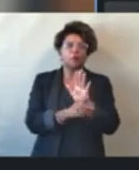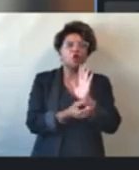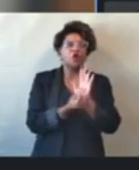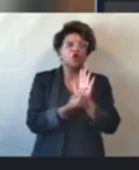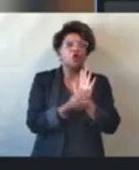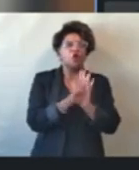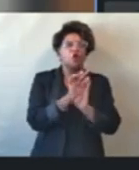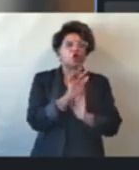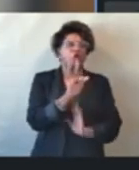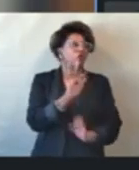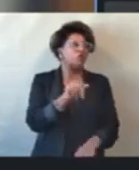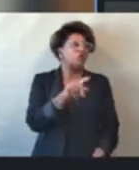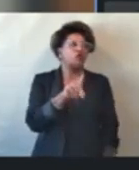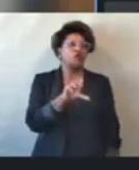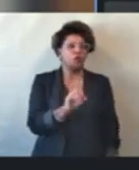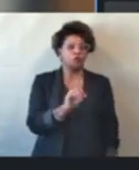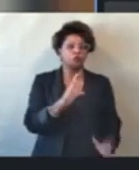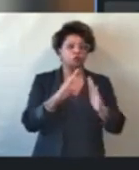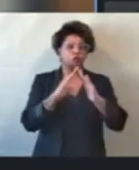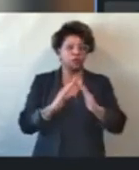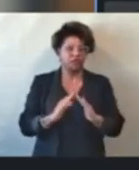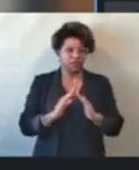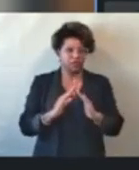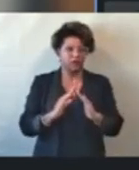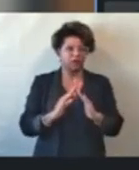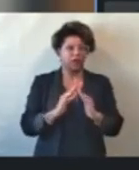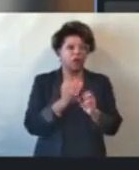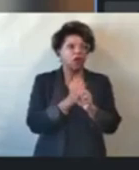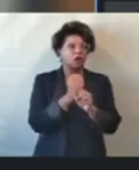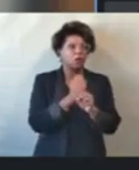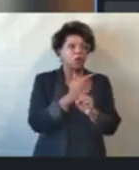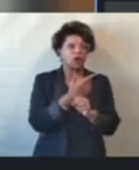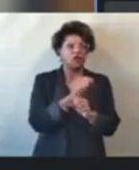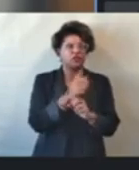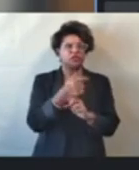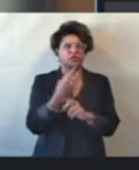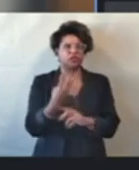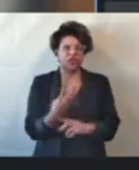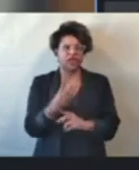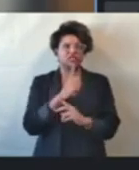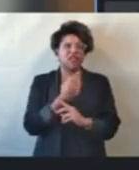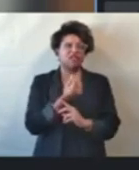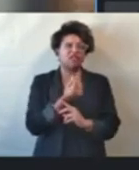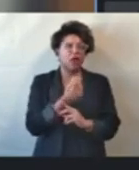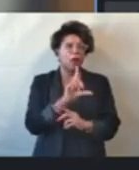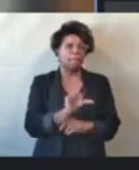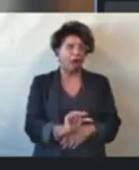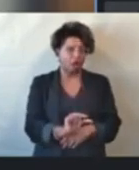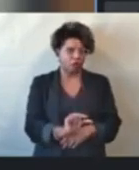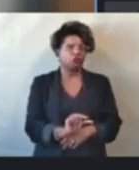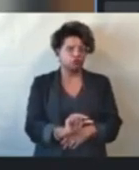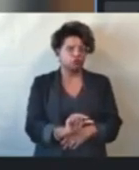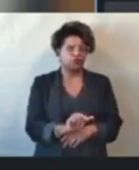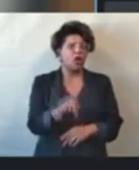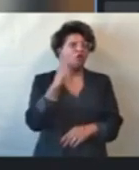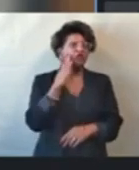em 2023, o que entrou foi um valor ainda baixo, tá? Do que chega para o fundo. Vocês sabem que o outorga ele